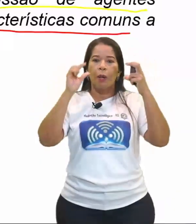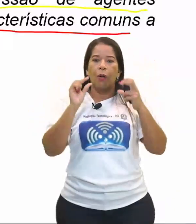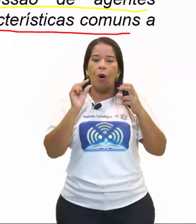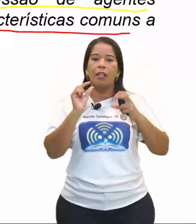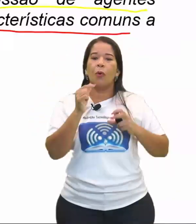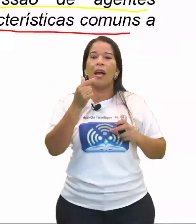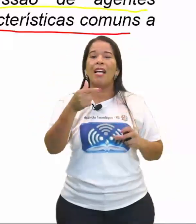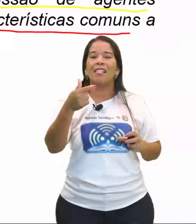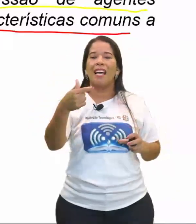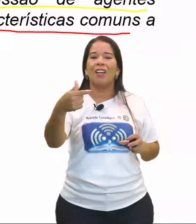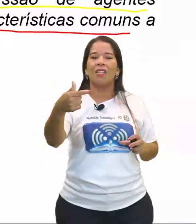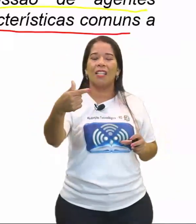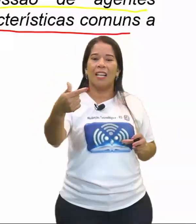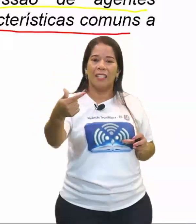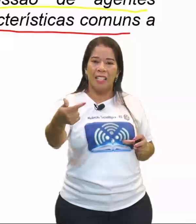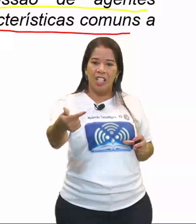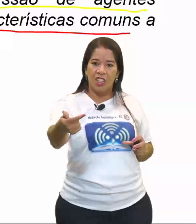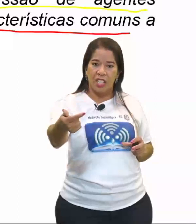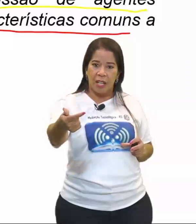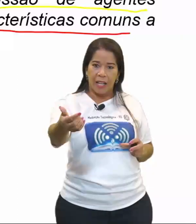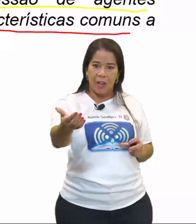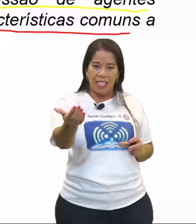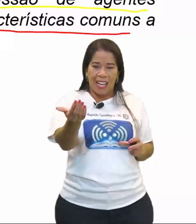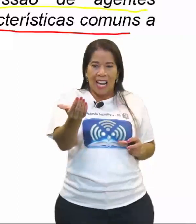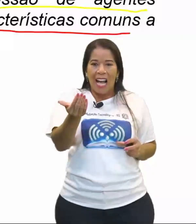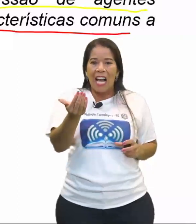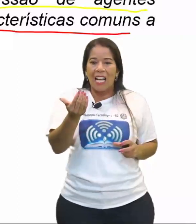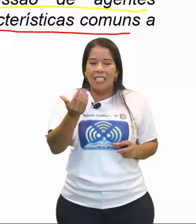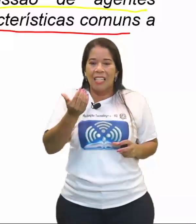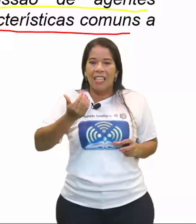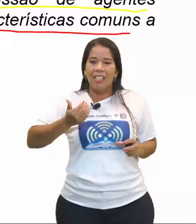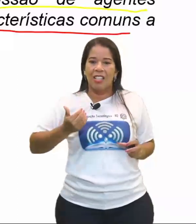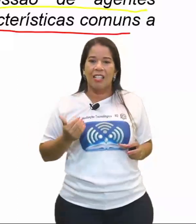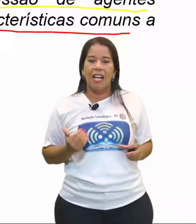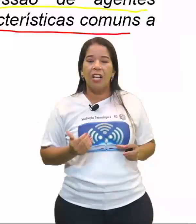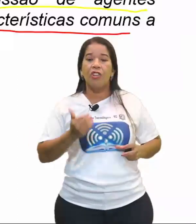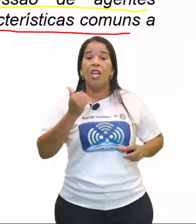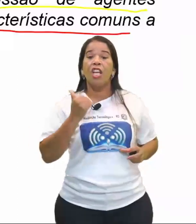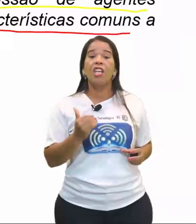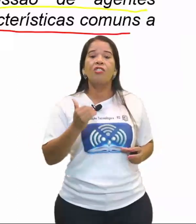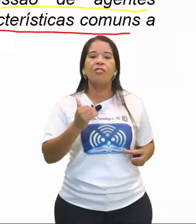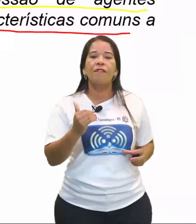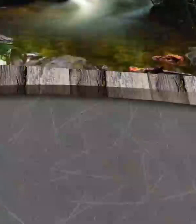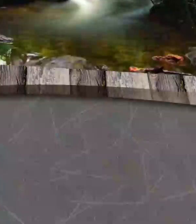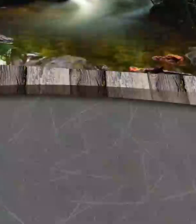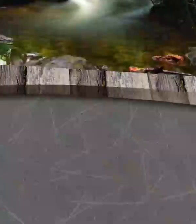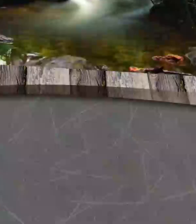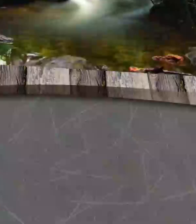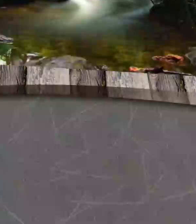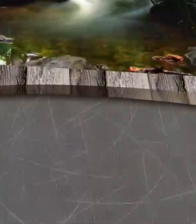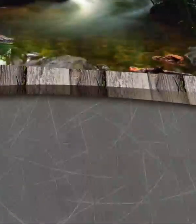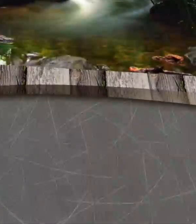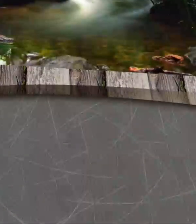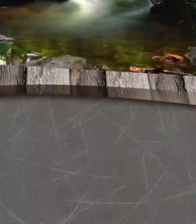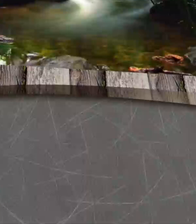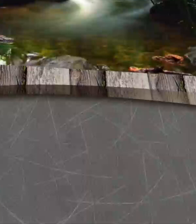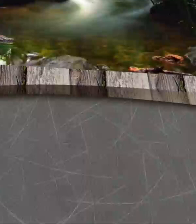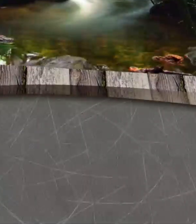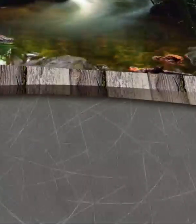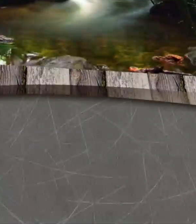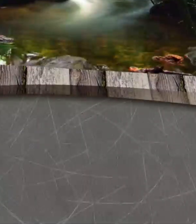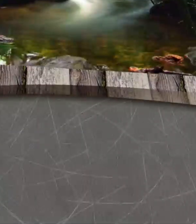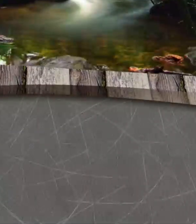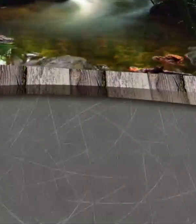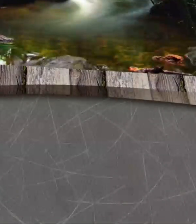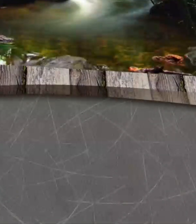o outro menor. Então essa é a nossa característica, nossa carga da hereditariedade individual, que vai determinar